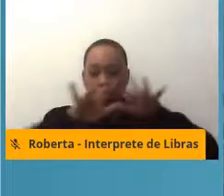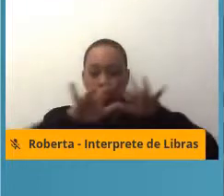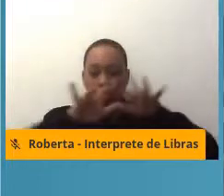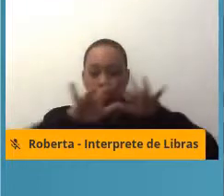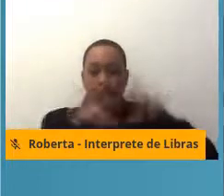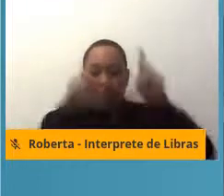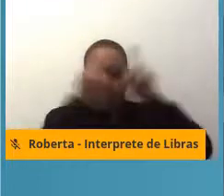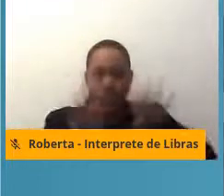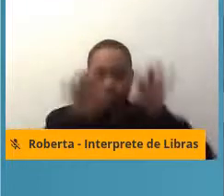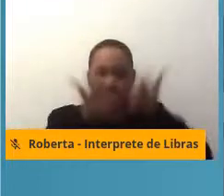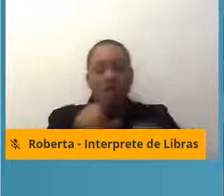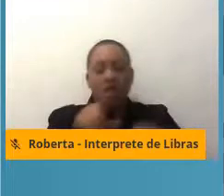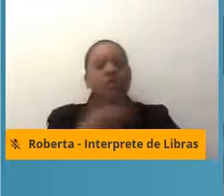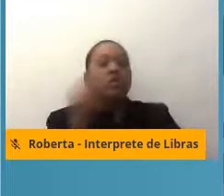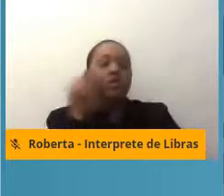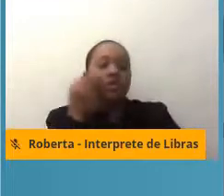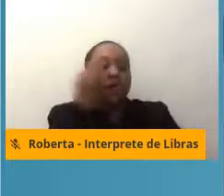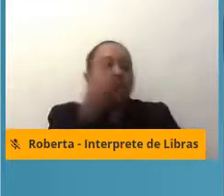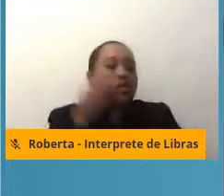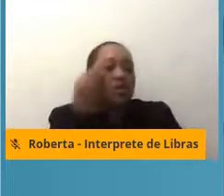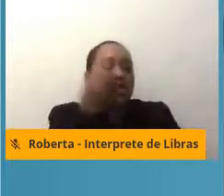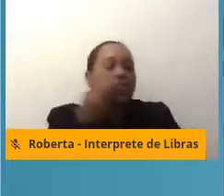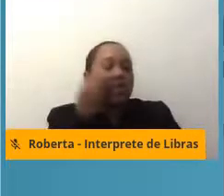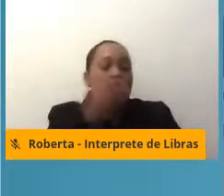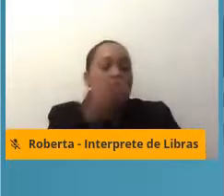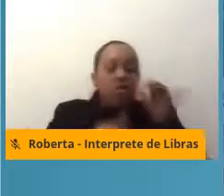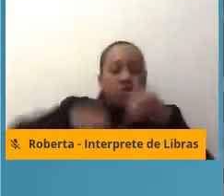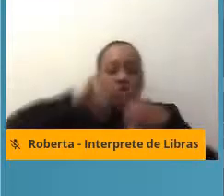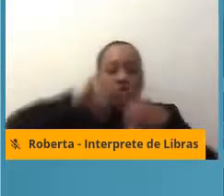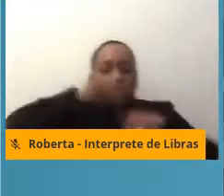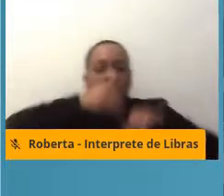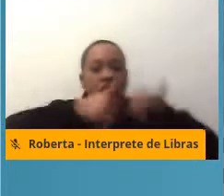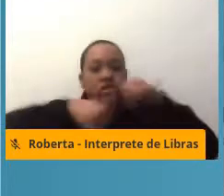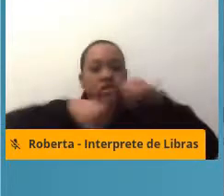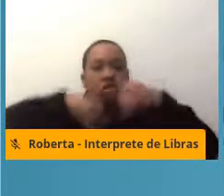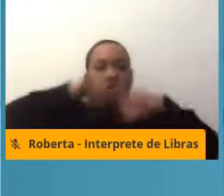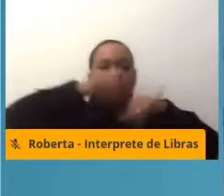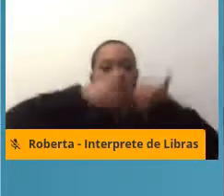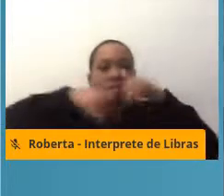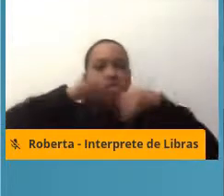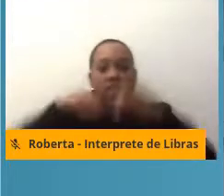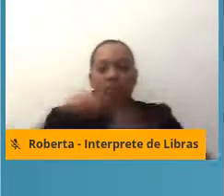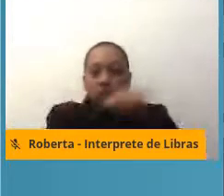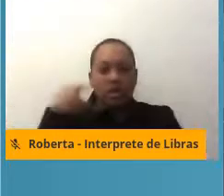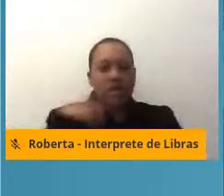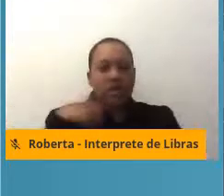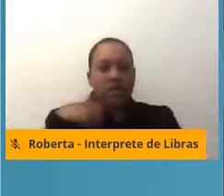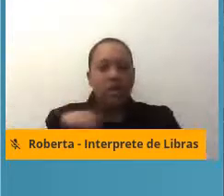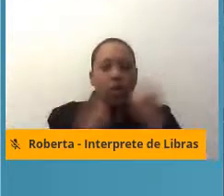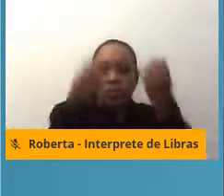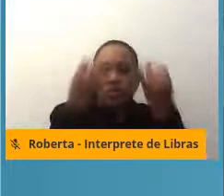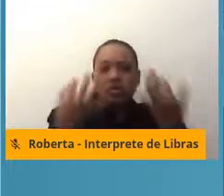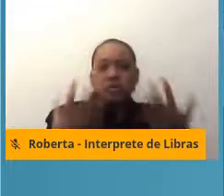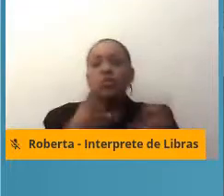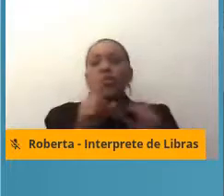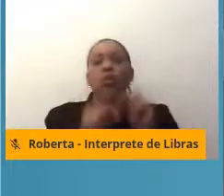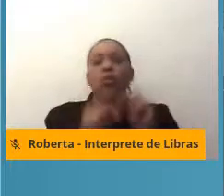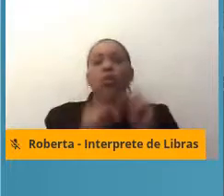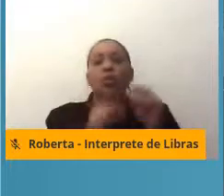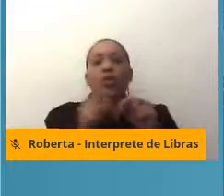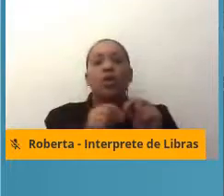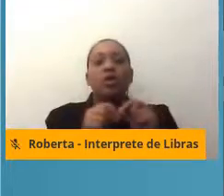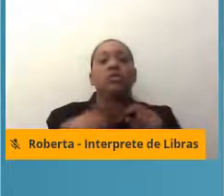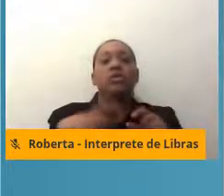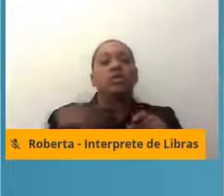Eu queria saber se alguém tem como dizer qual a diferença da simulação da esquerda para a direita. Não sei se eu vou